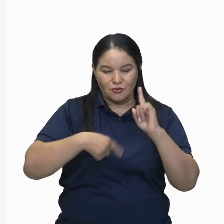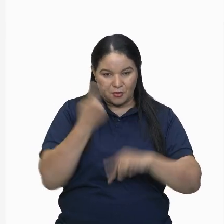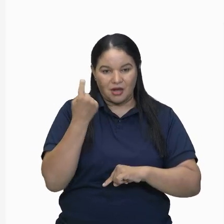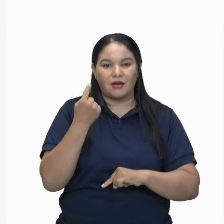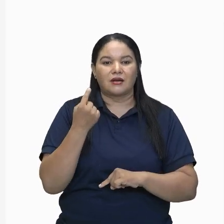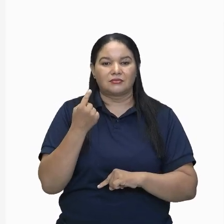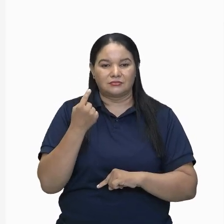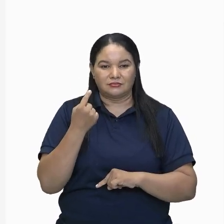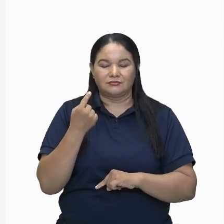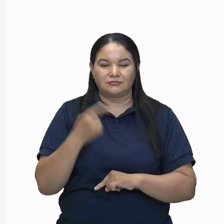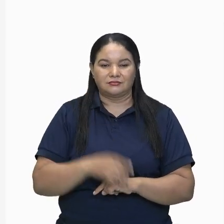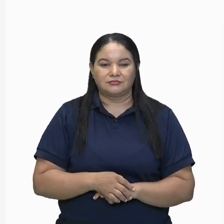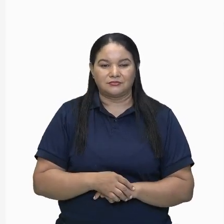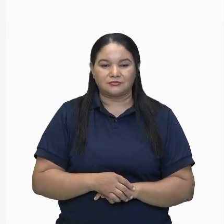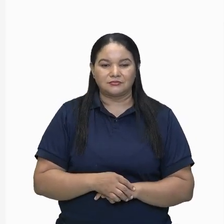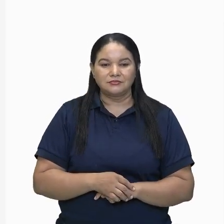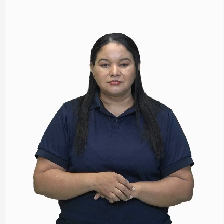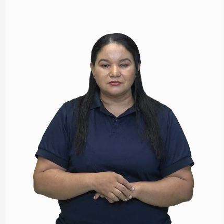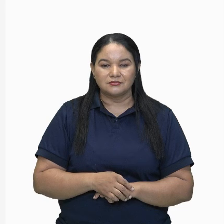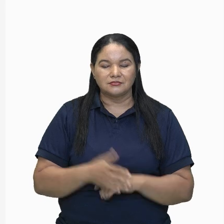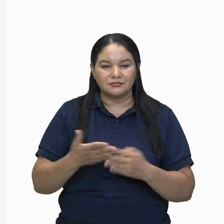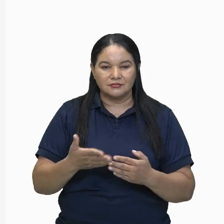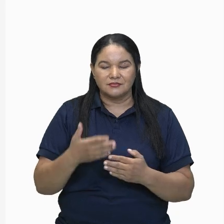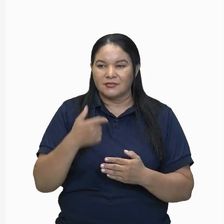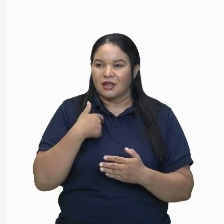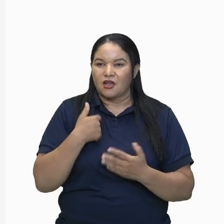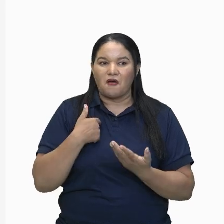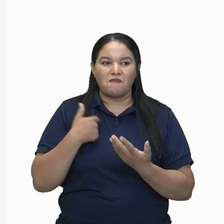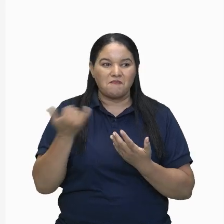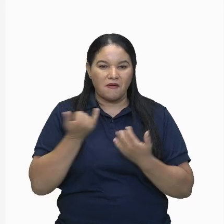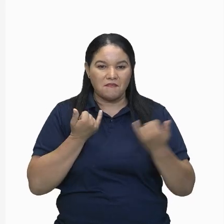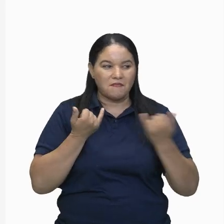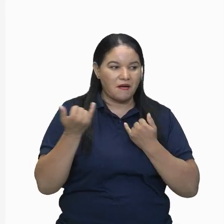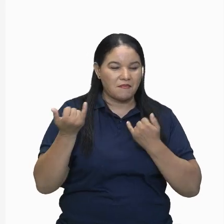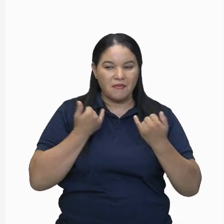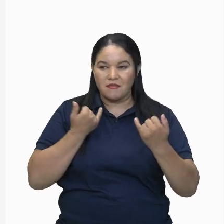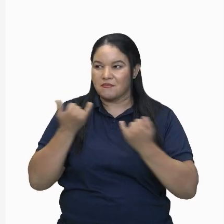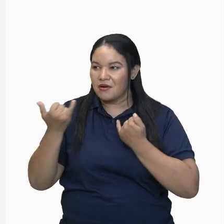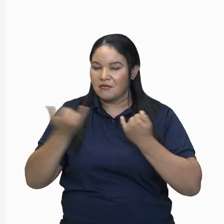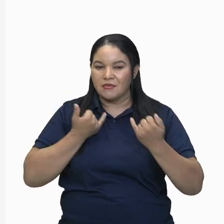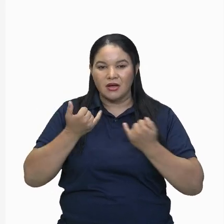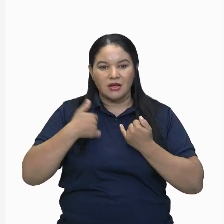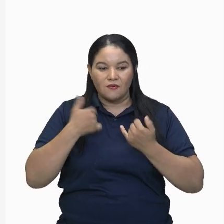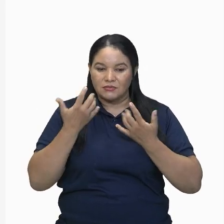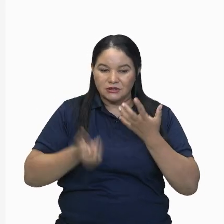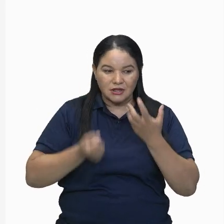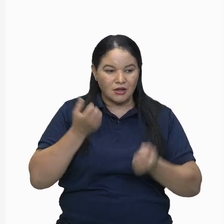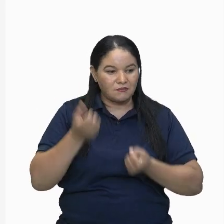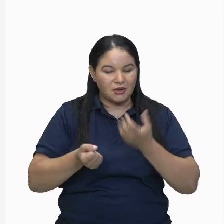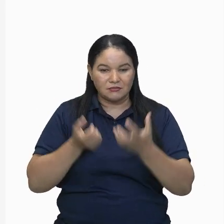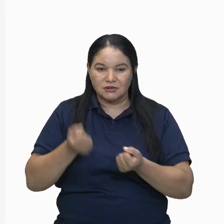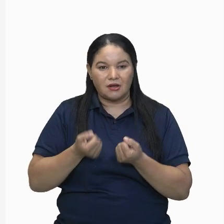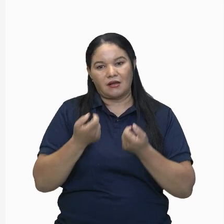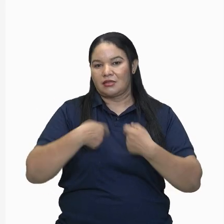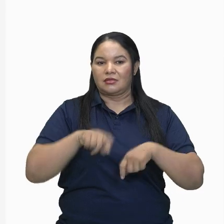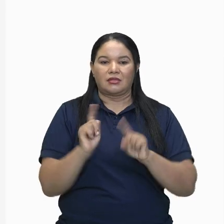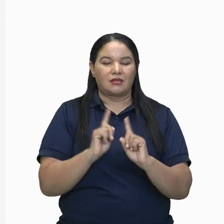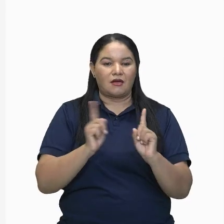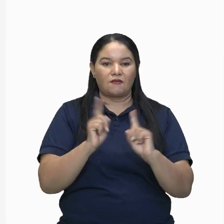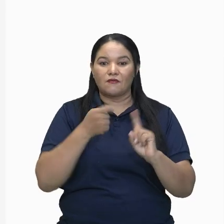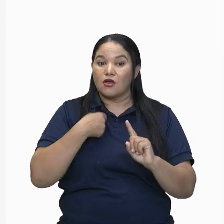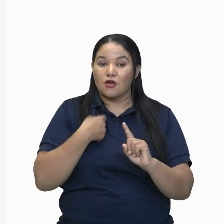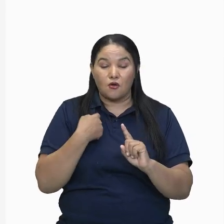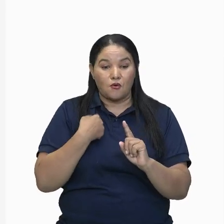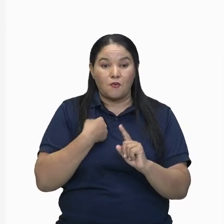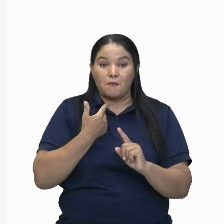ideia de super-homem. Eu não aceito isso que estão me falando aqui. Eu não aceito isso que estão colocando para mim. Eu posso ser